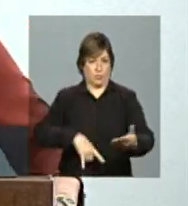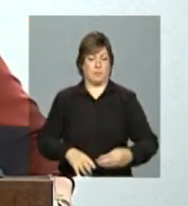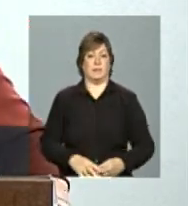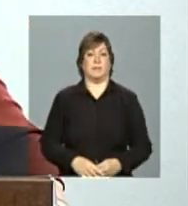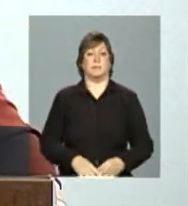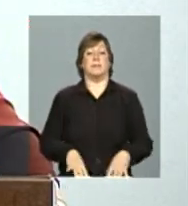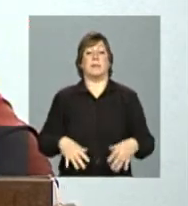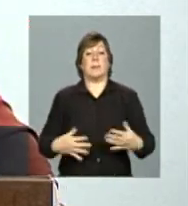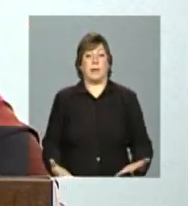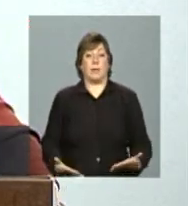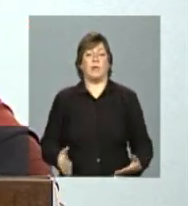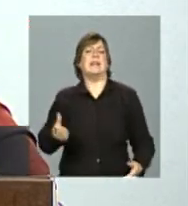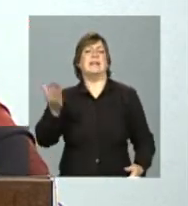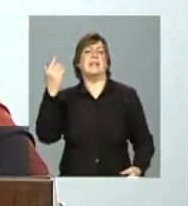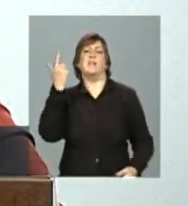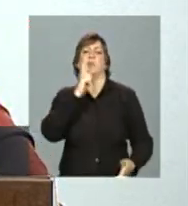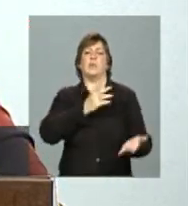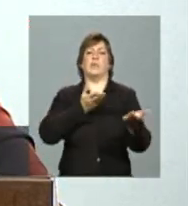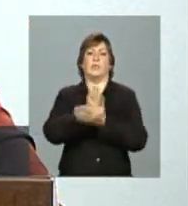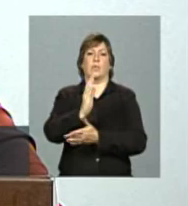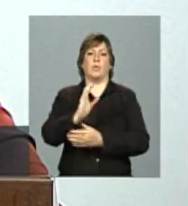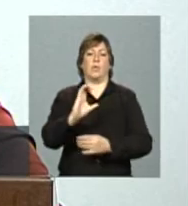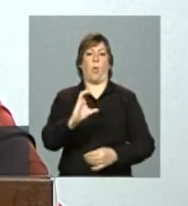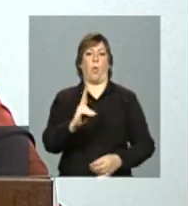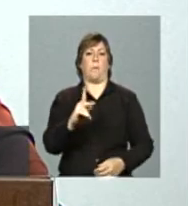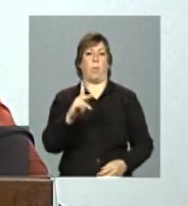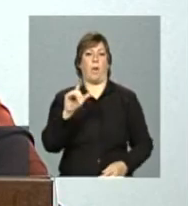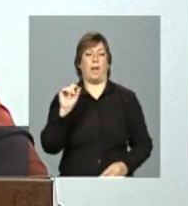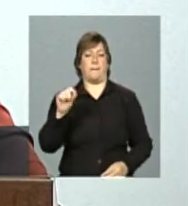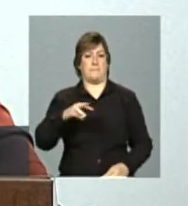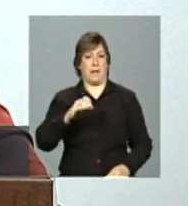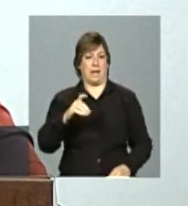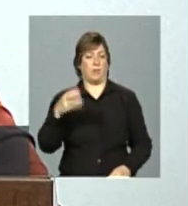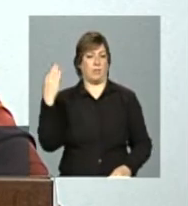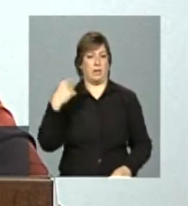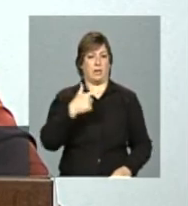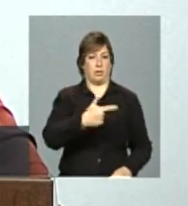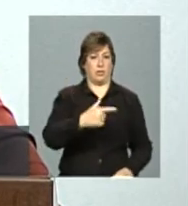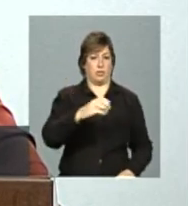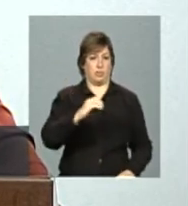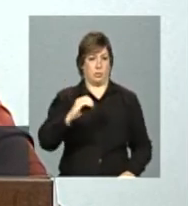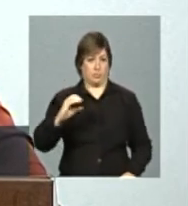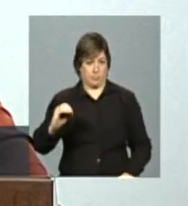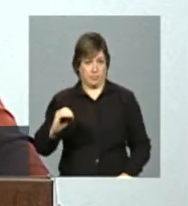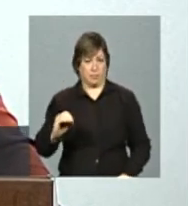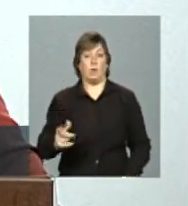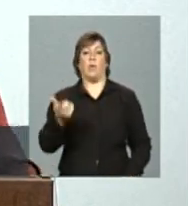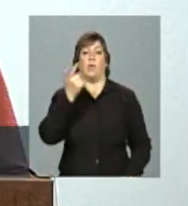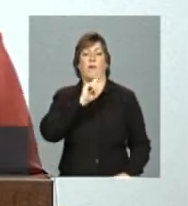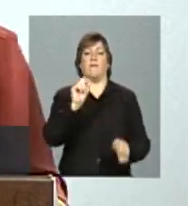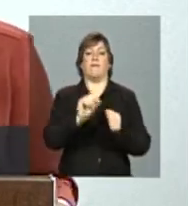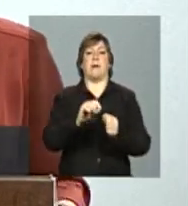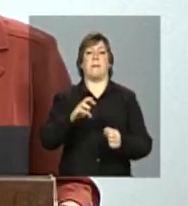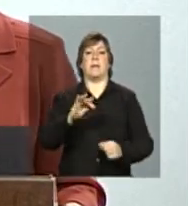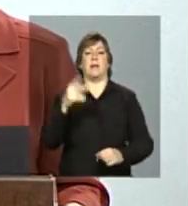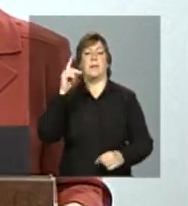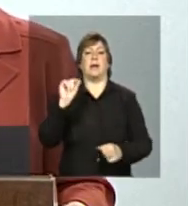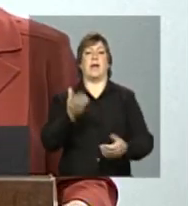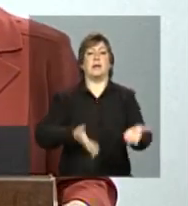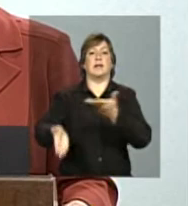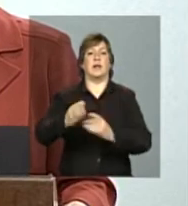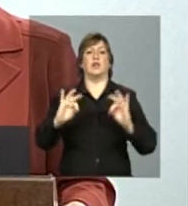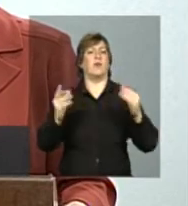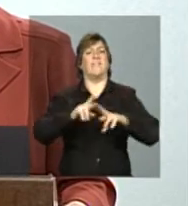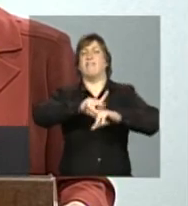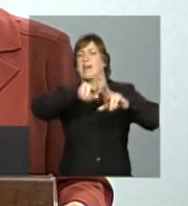desde que foram aprovados na Cúpula do milênio em 2000 fixando metas para o atendimento a